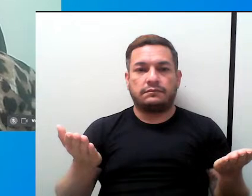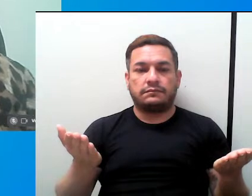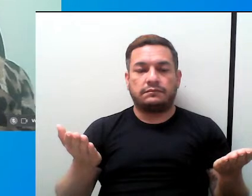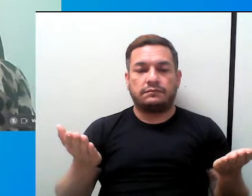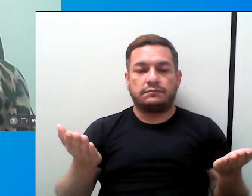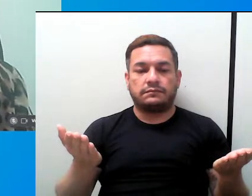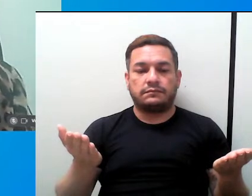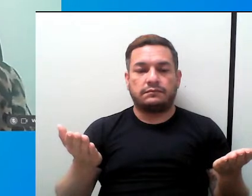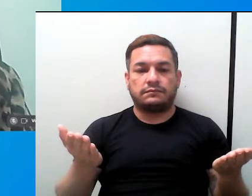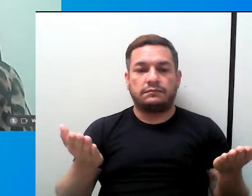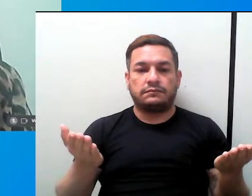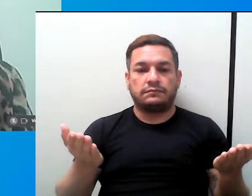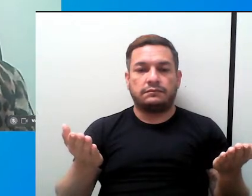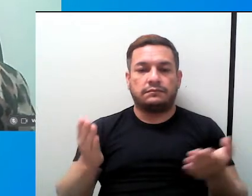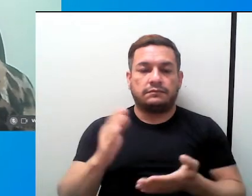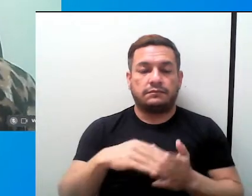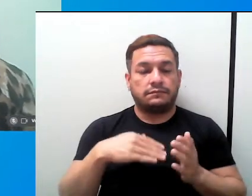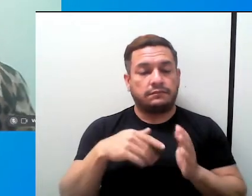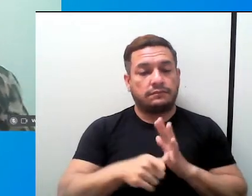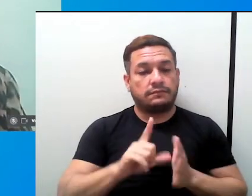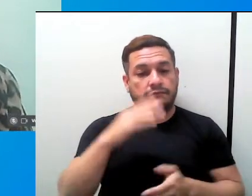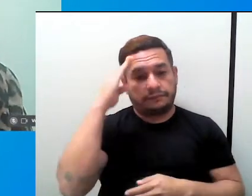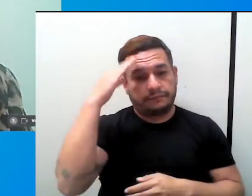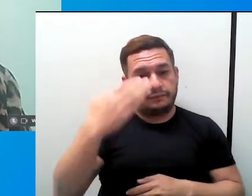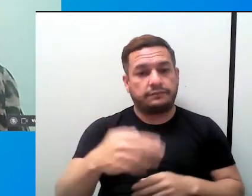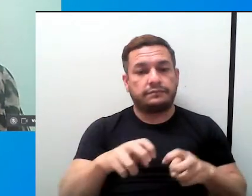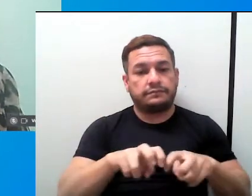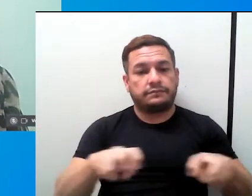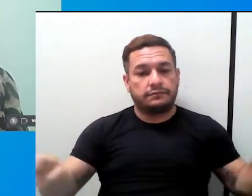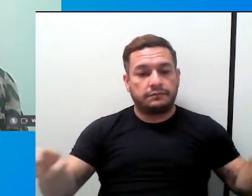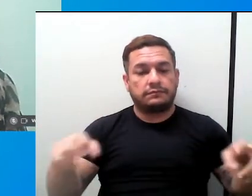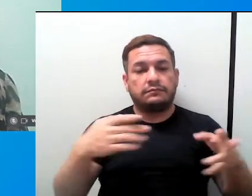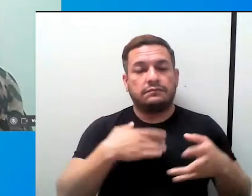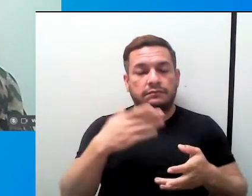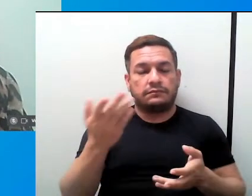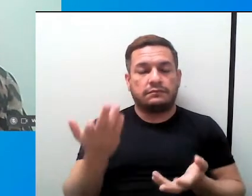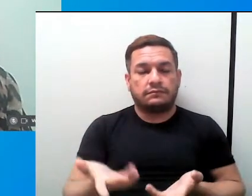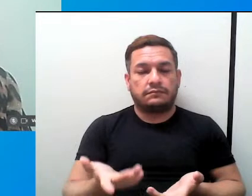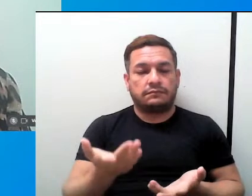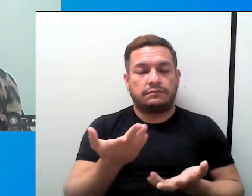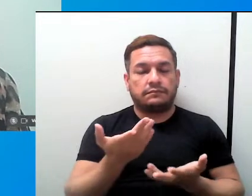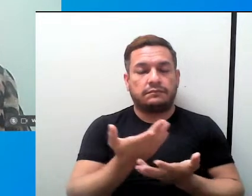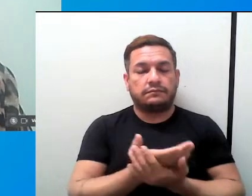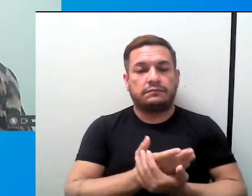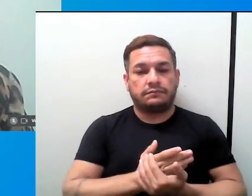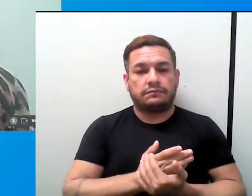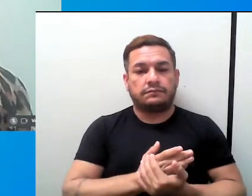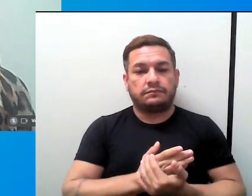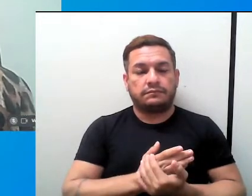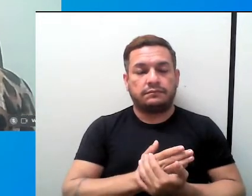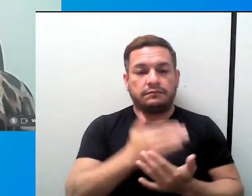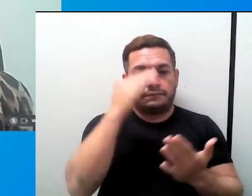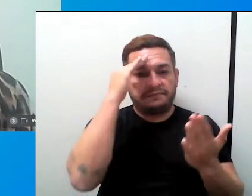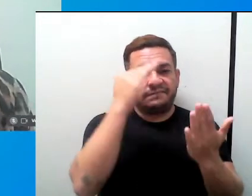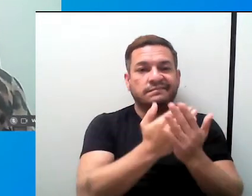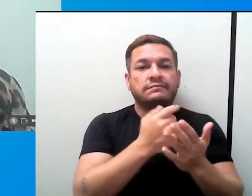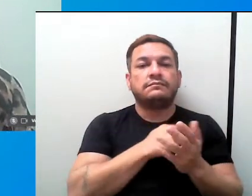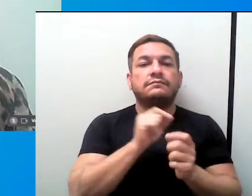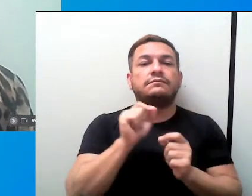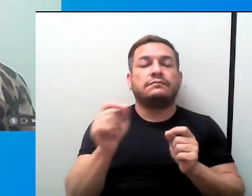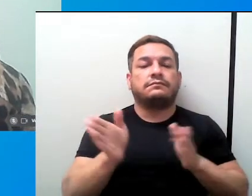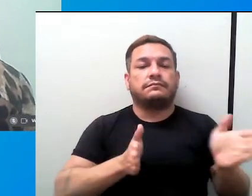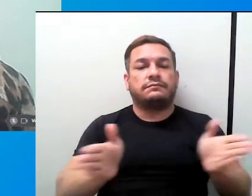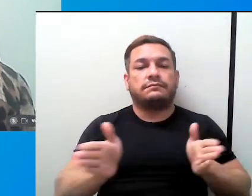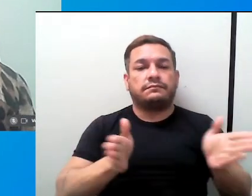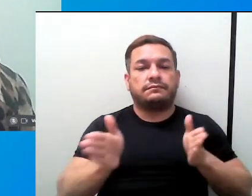Vou, antes de cumprimentar a mesa, cumprir aí um requisito, né, de acessibilidade,